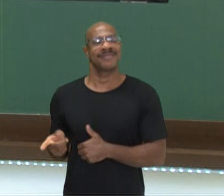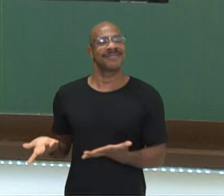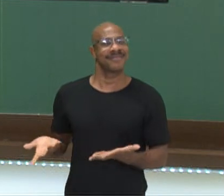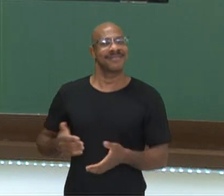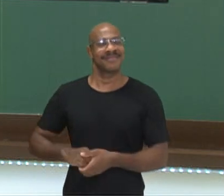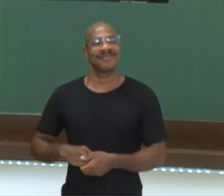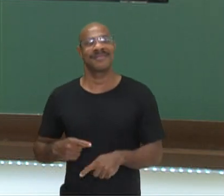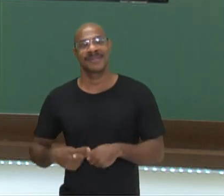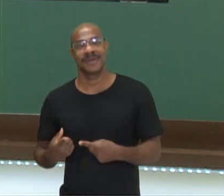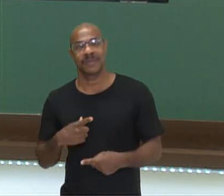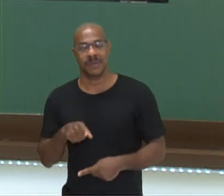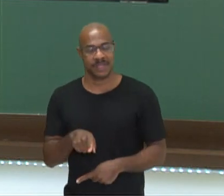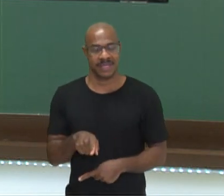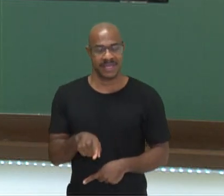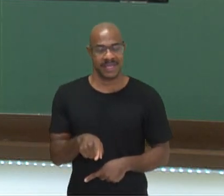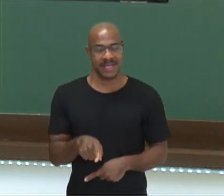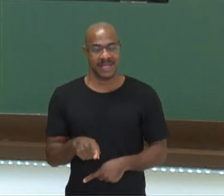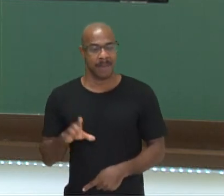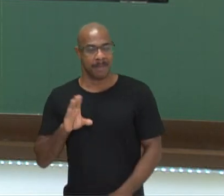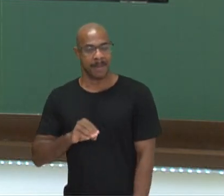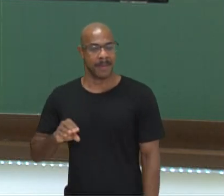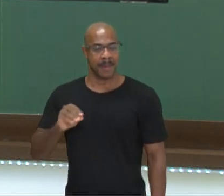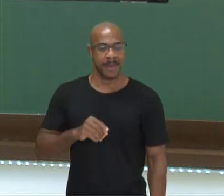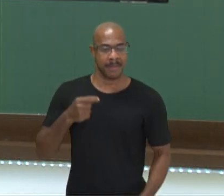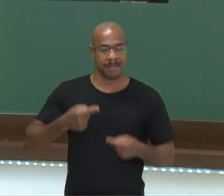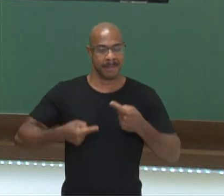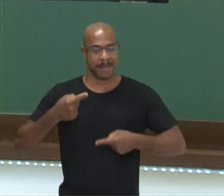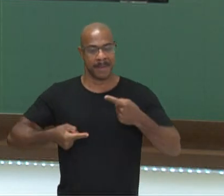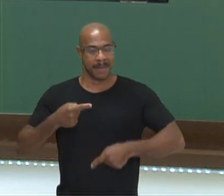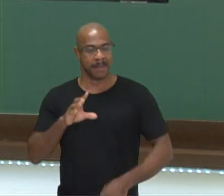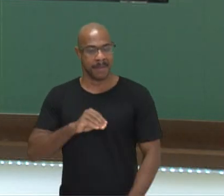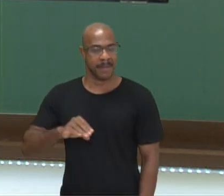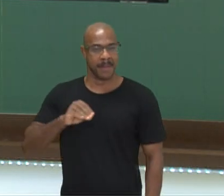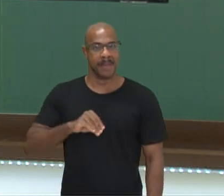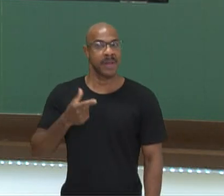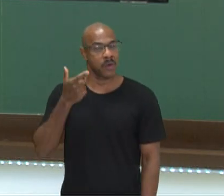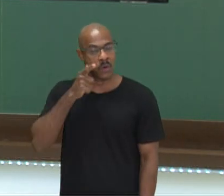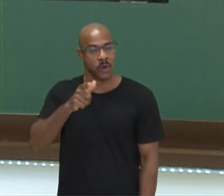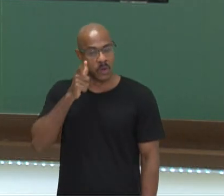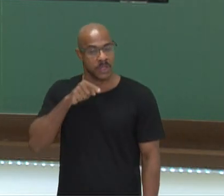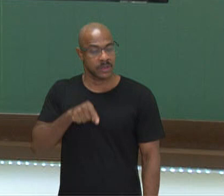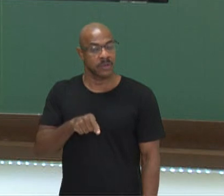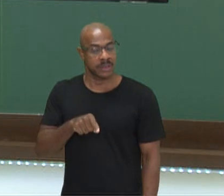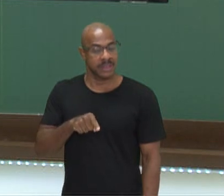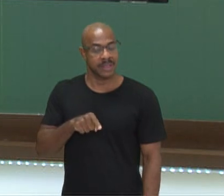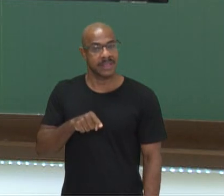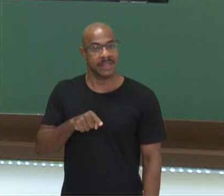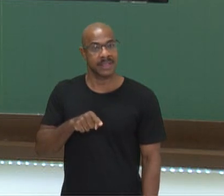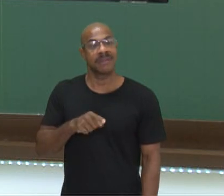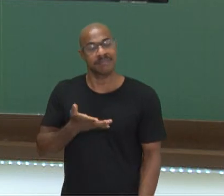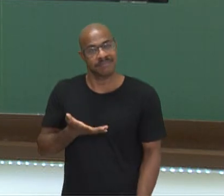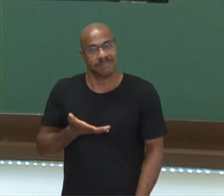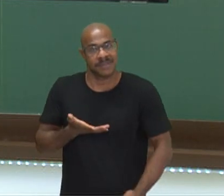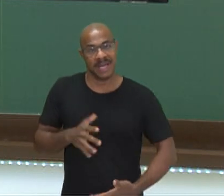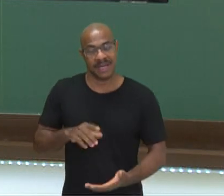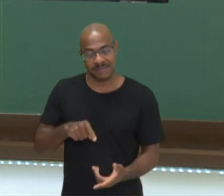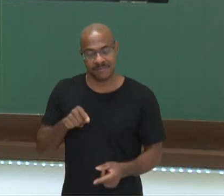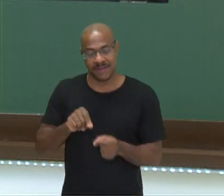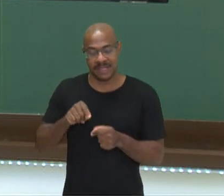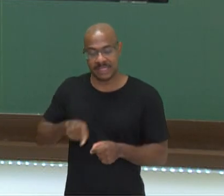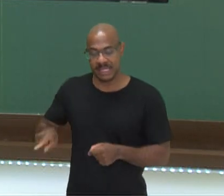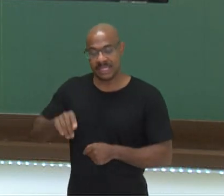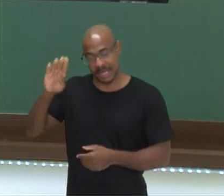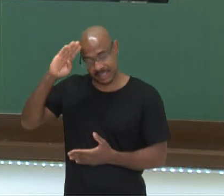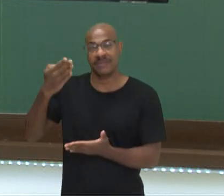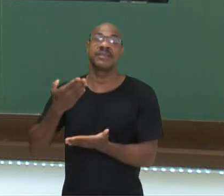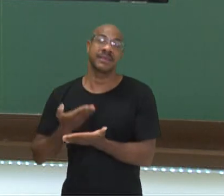personagem foram mais persuasivos. Ele conseguiu convencer, ele teve um poder maior de convencimento, tanto que os